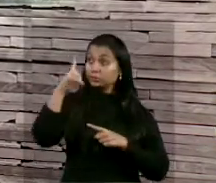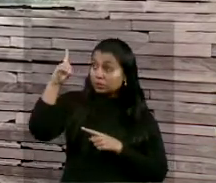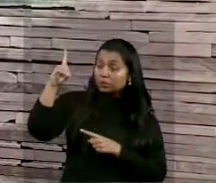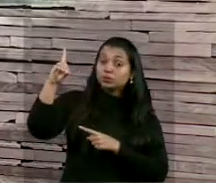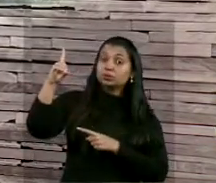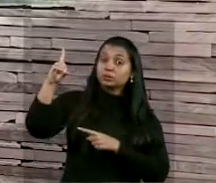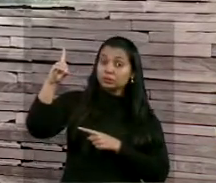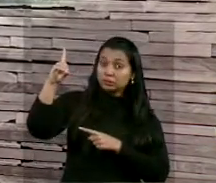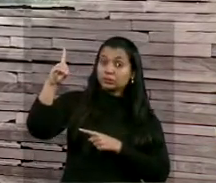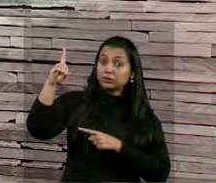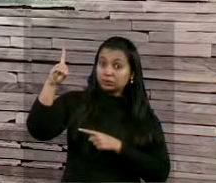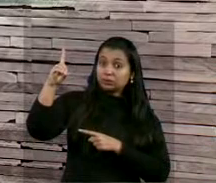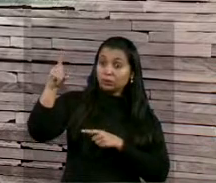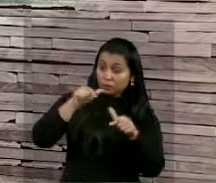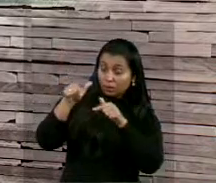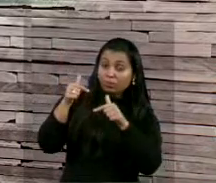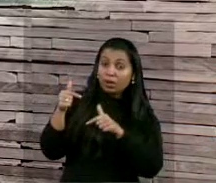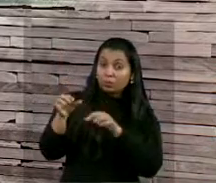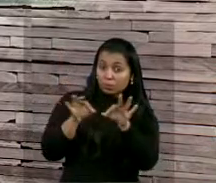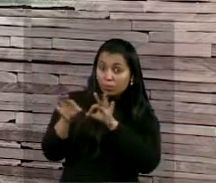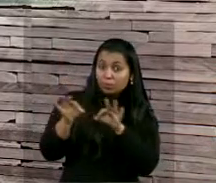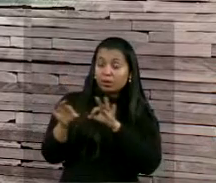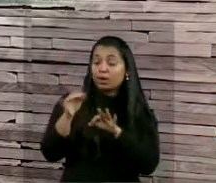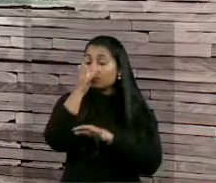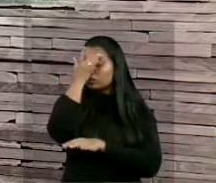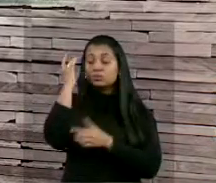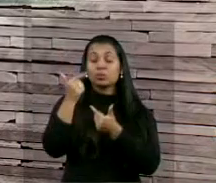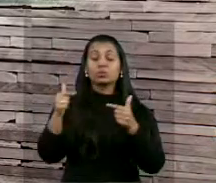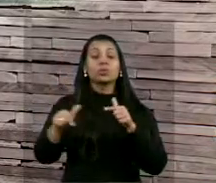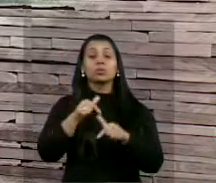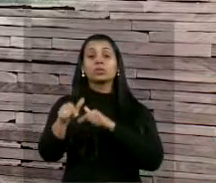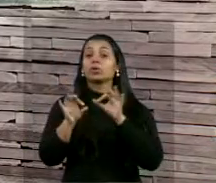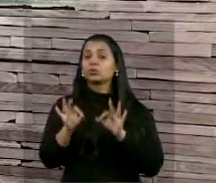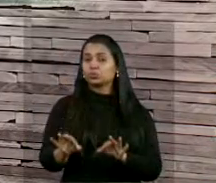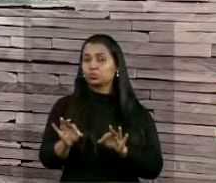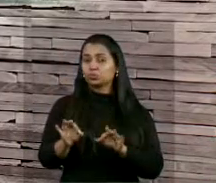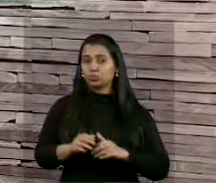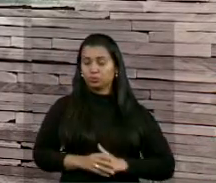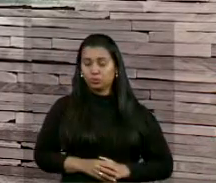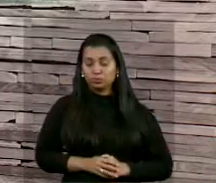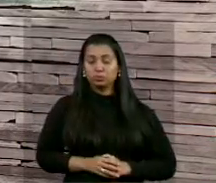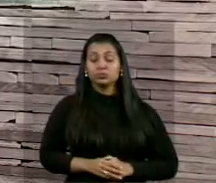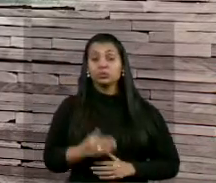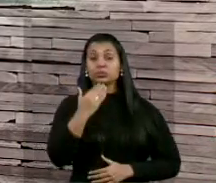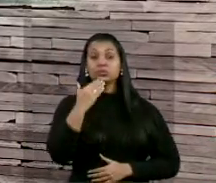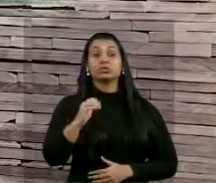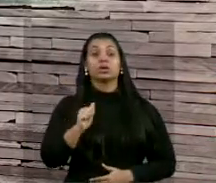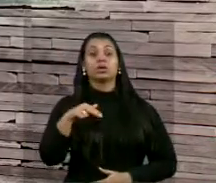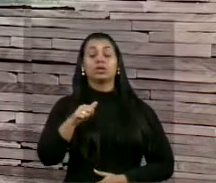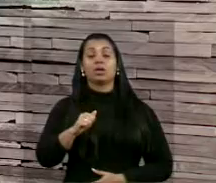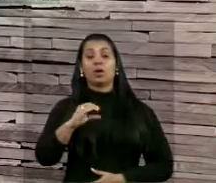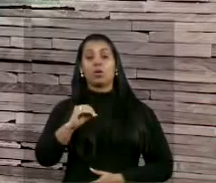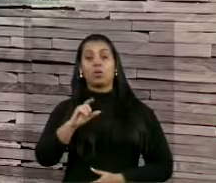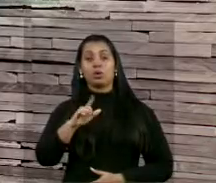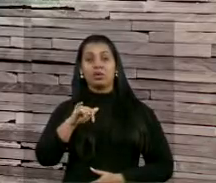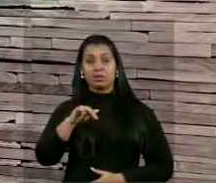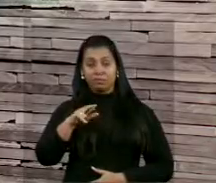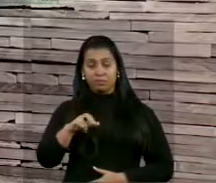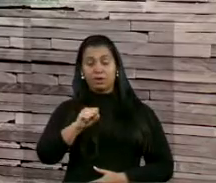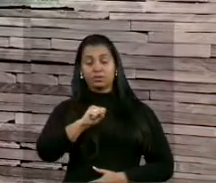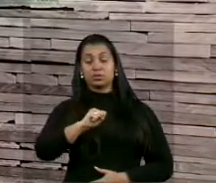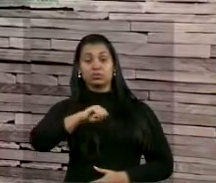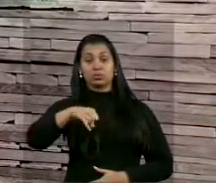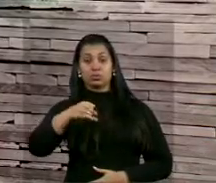possa preparar as portas de um trabalho para quem não tem um emprego justo e digno. Essa intenção é da Ana Olívia, de São José dos Campos,